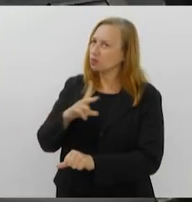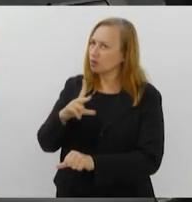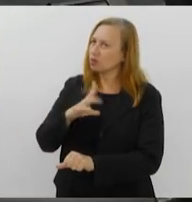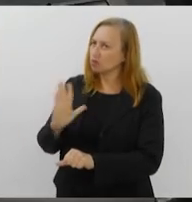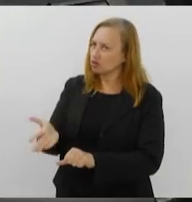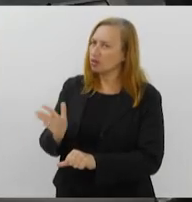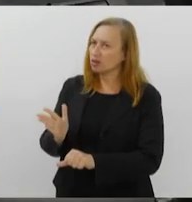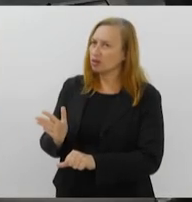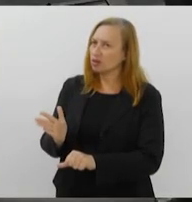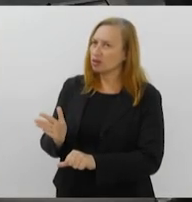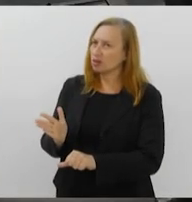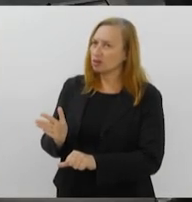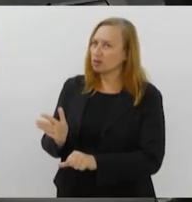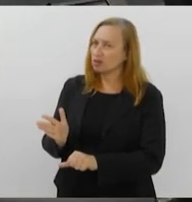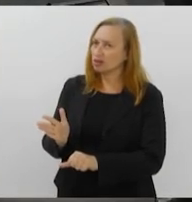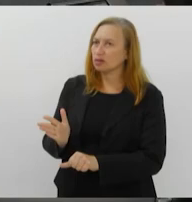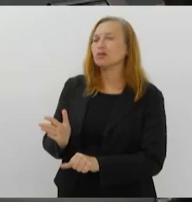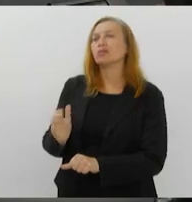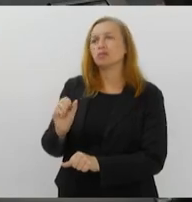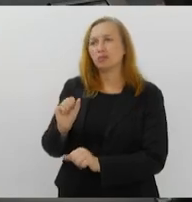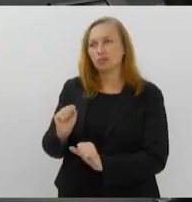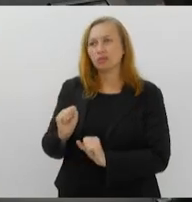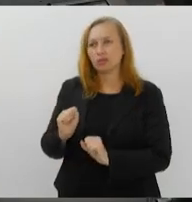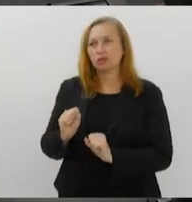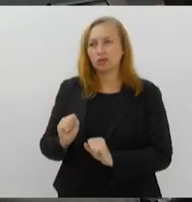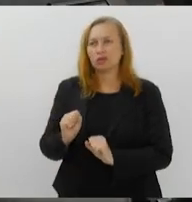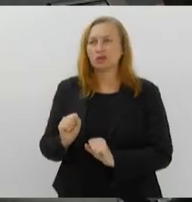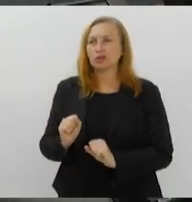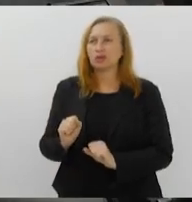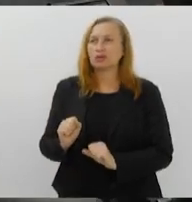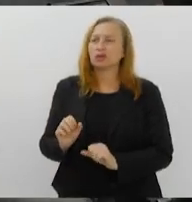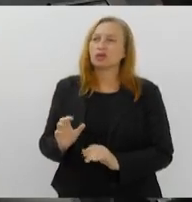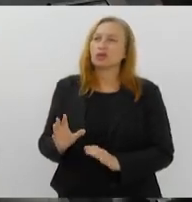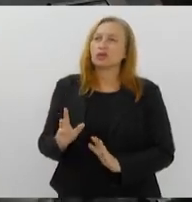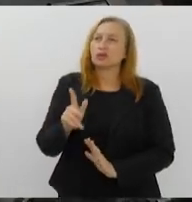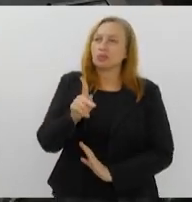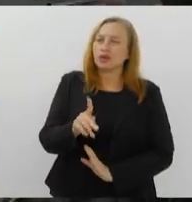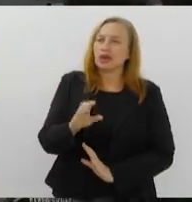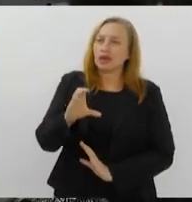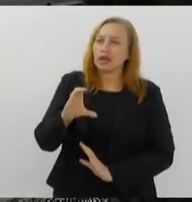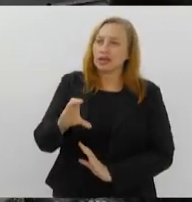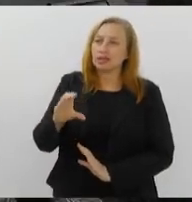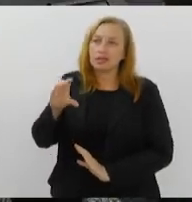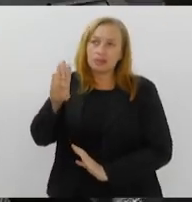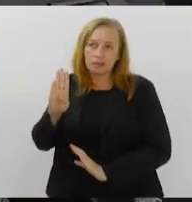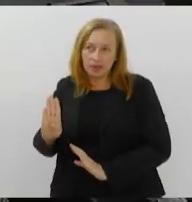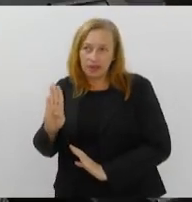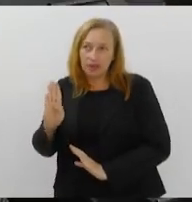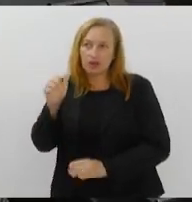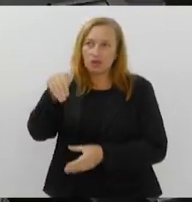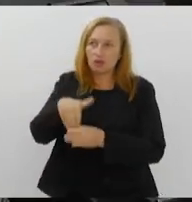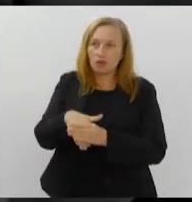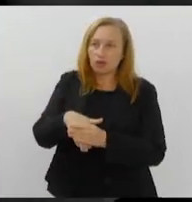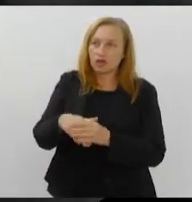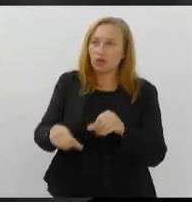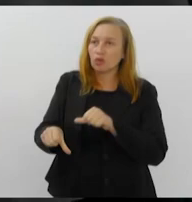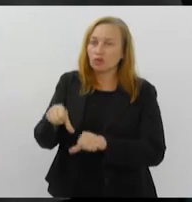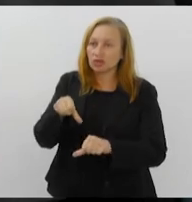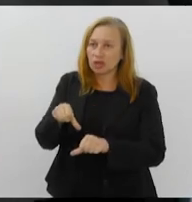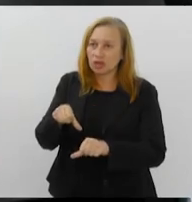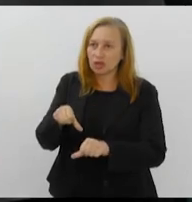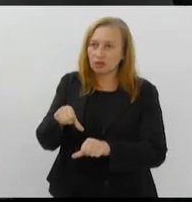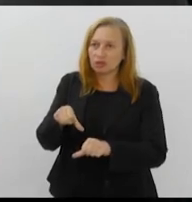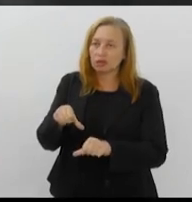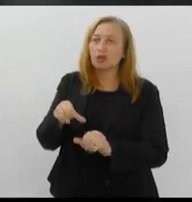agora. Voto, pode ser. Contrário. Então, a bancada do PSB vota contrário